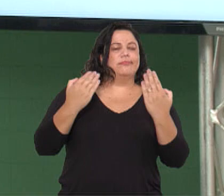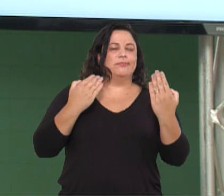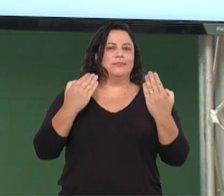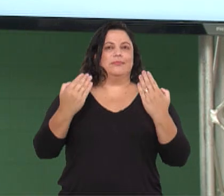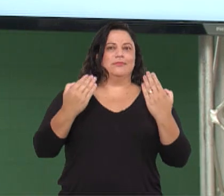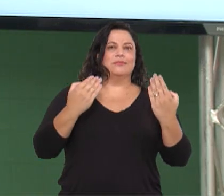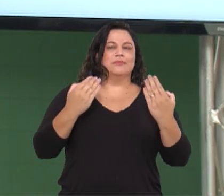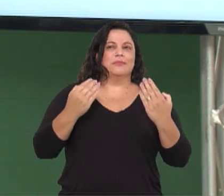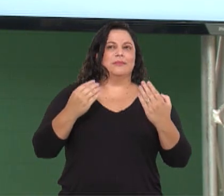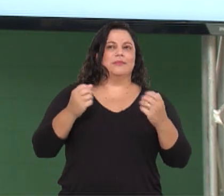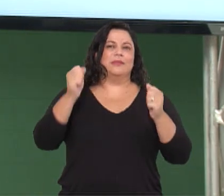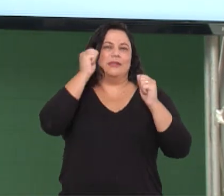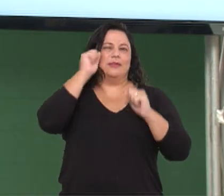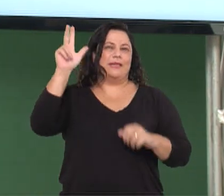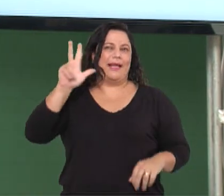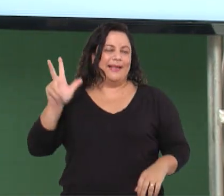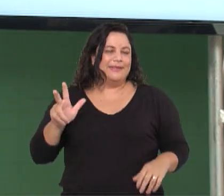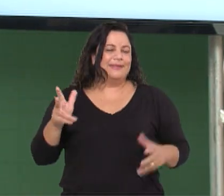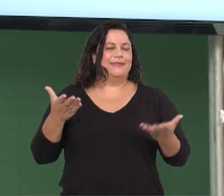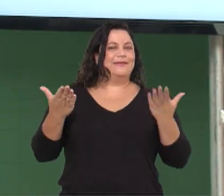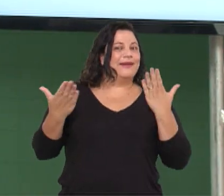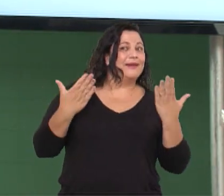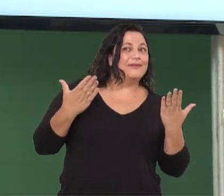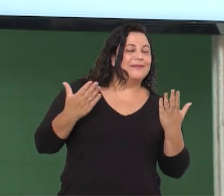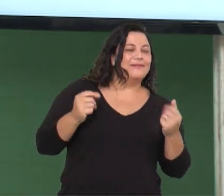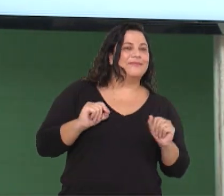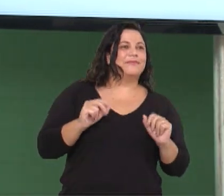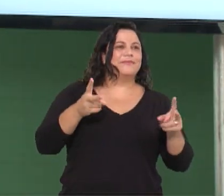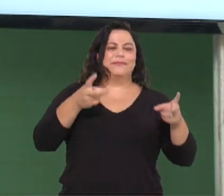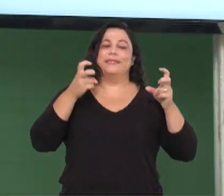Se você foi esperto, você percebeu que lá